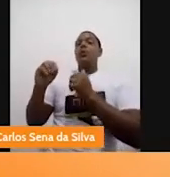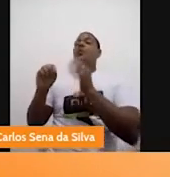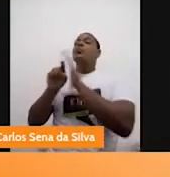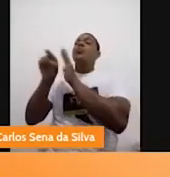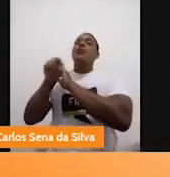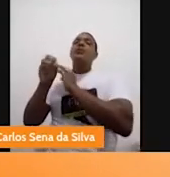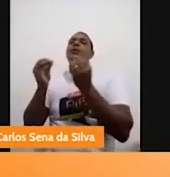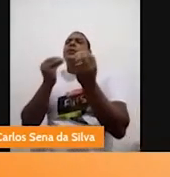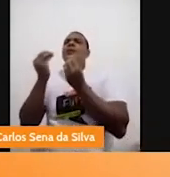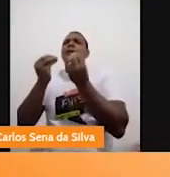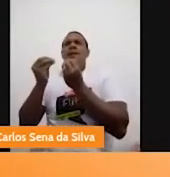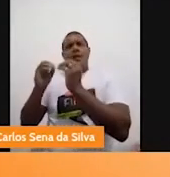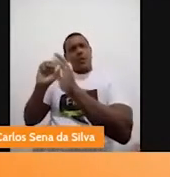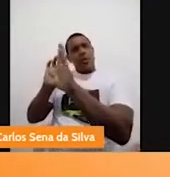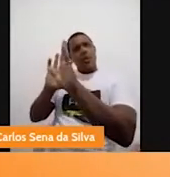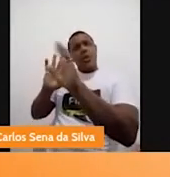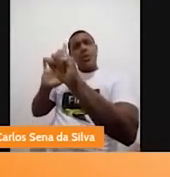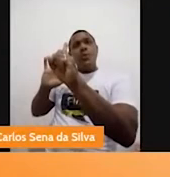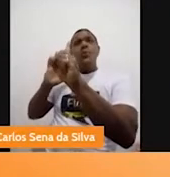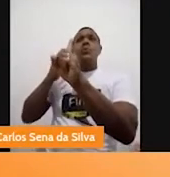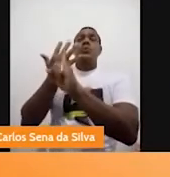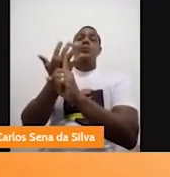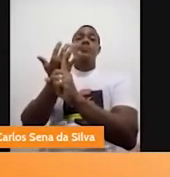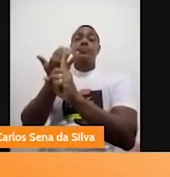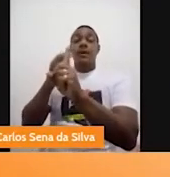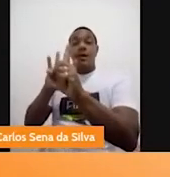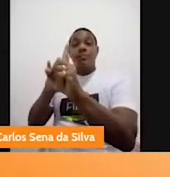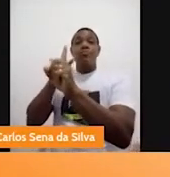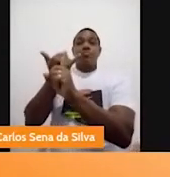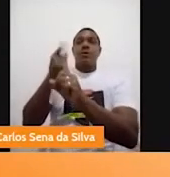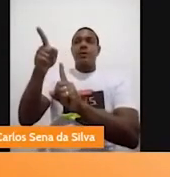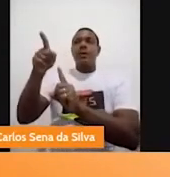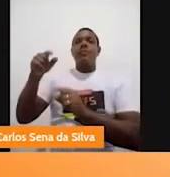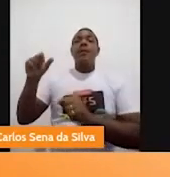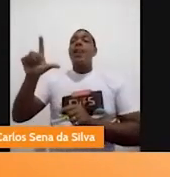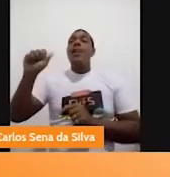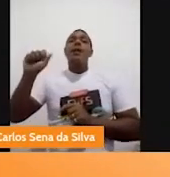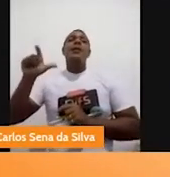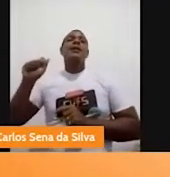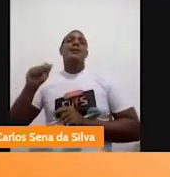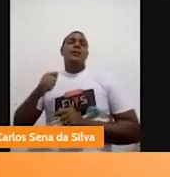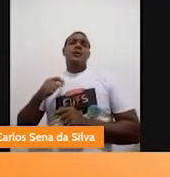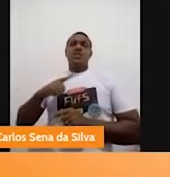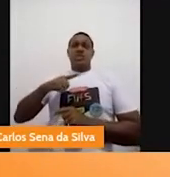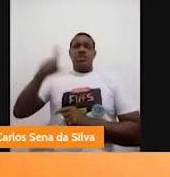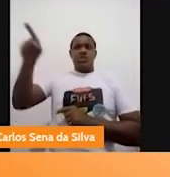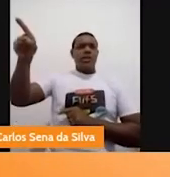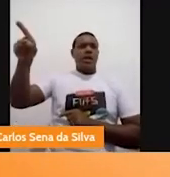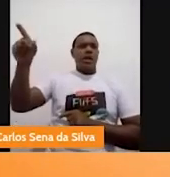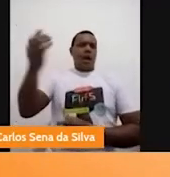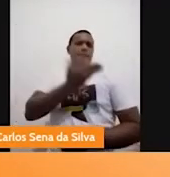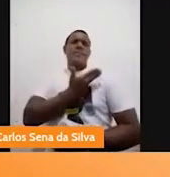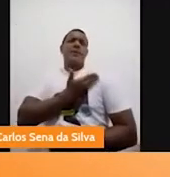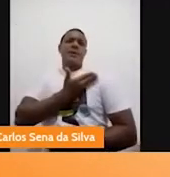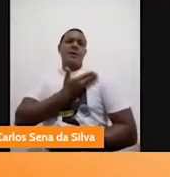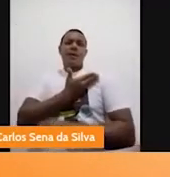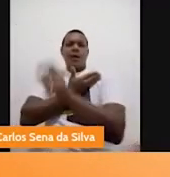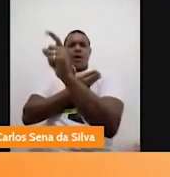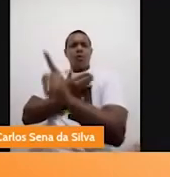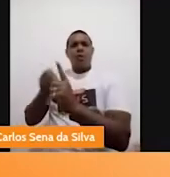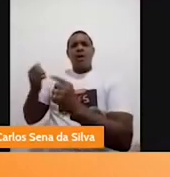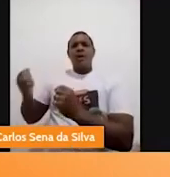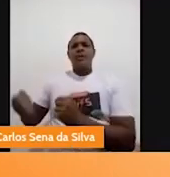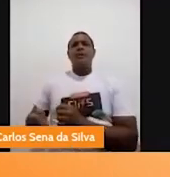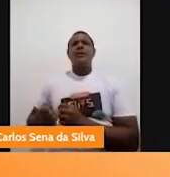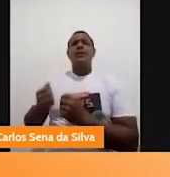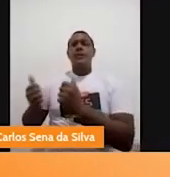escola, se ela tinha uma amiga que apoiava ou todos não apoiavam ela? Não, então, isso é interessante. Maria Vitória da escola